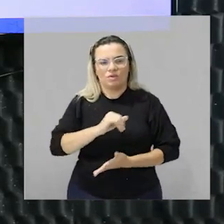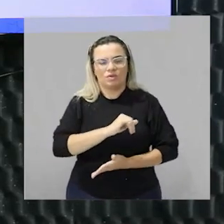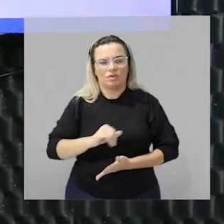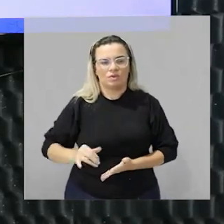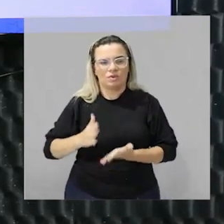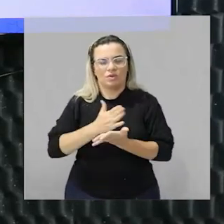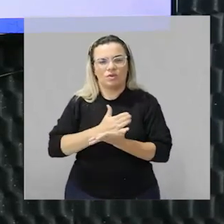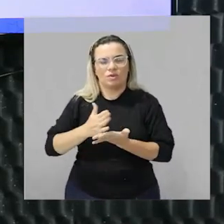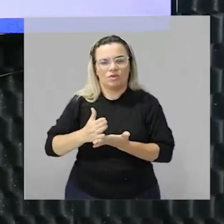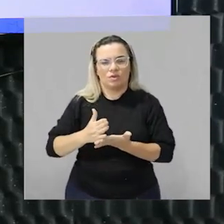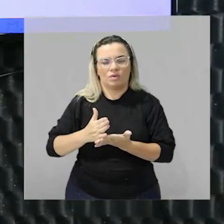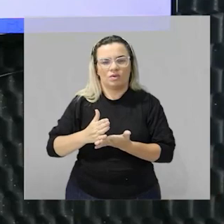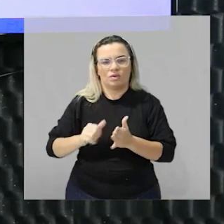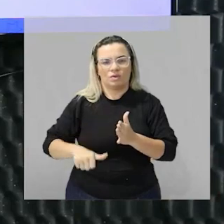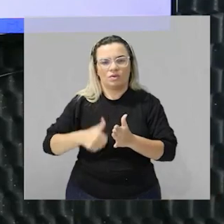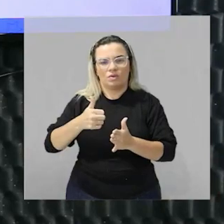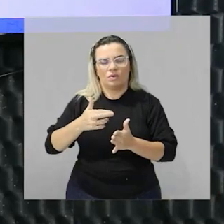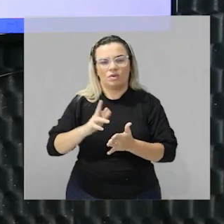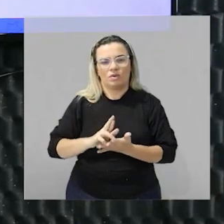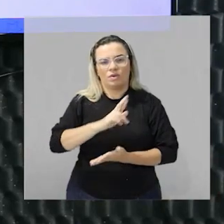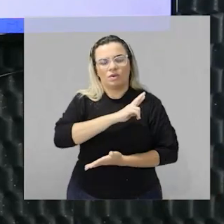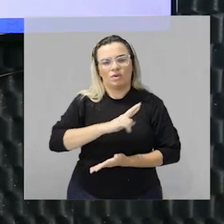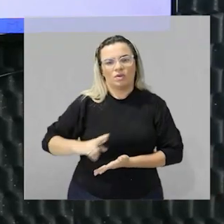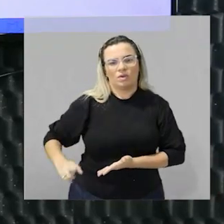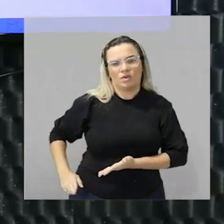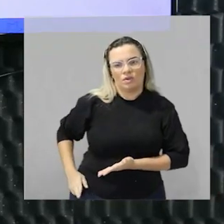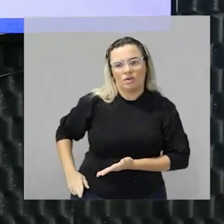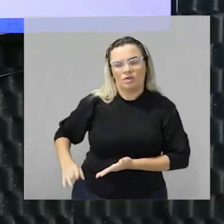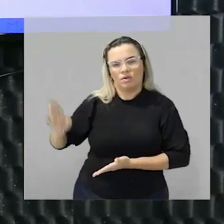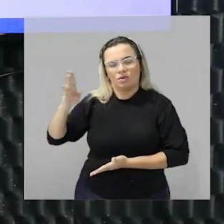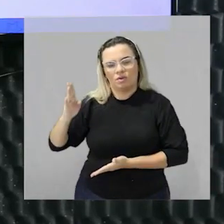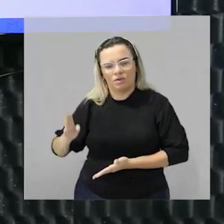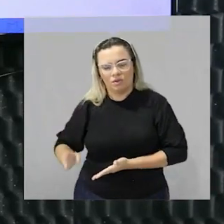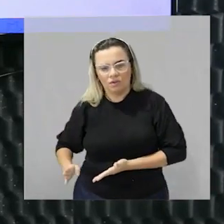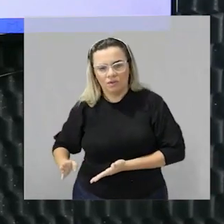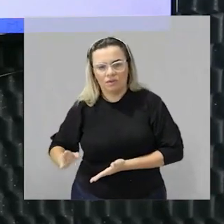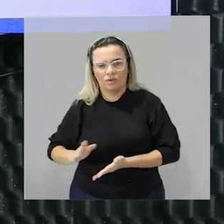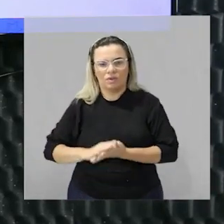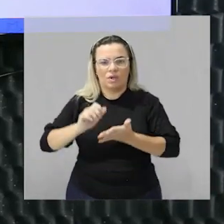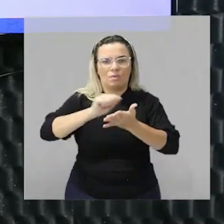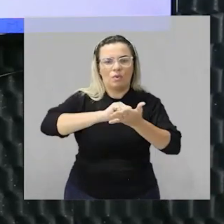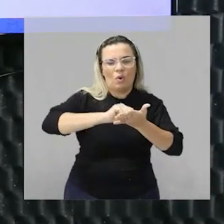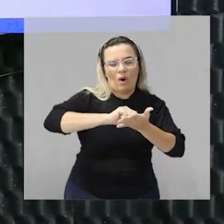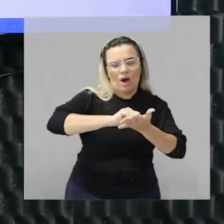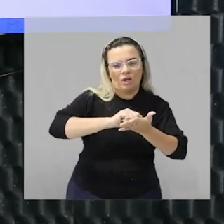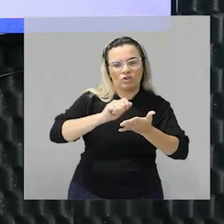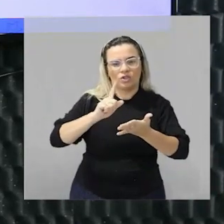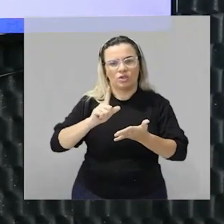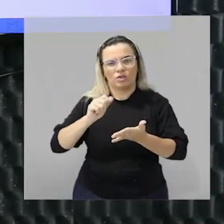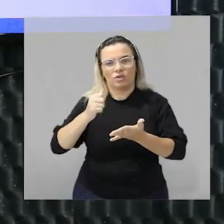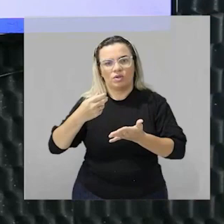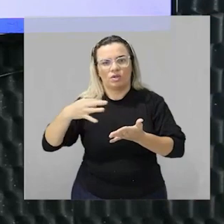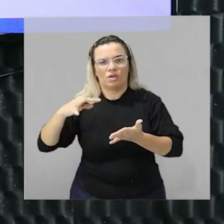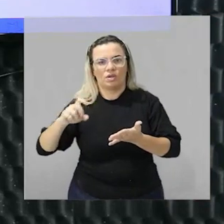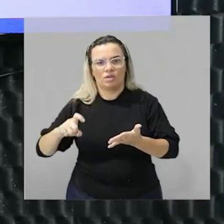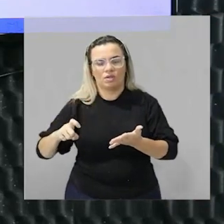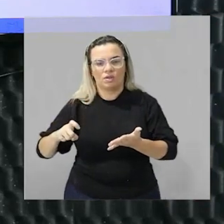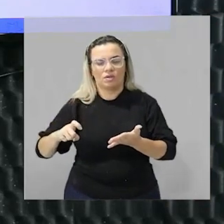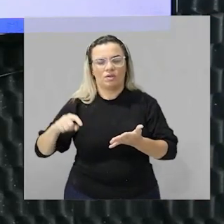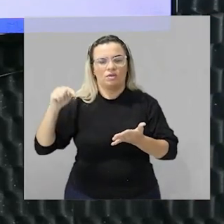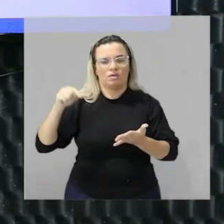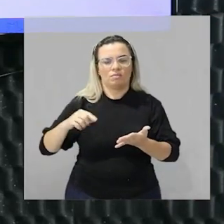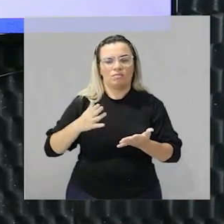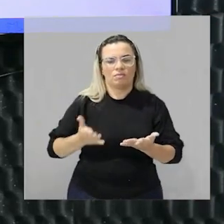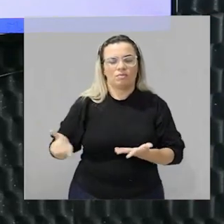e no começo da Primeira República Brasileira. O momento do surto da borracha. O momento do surto